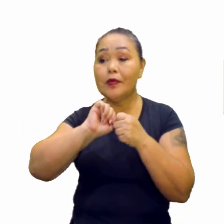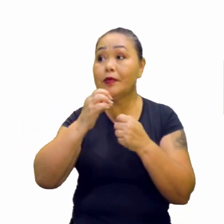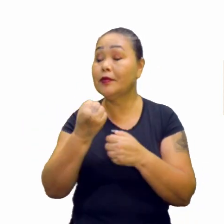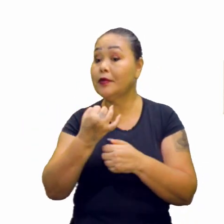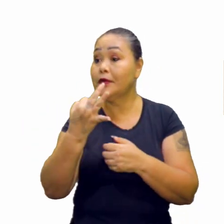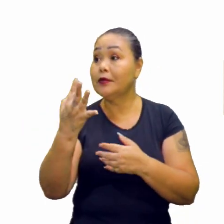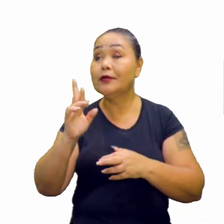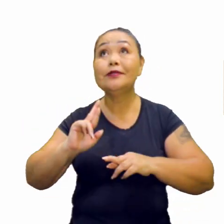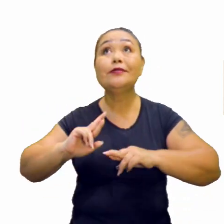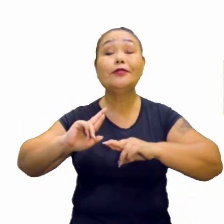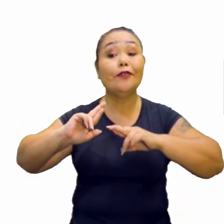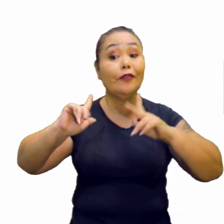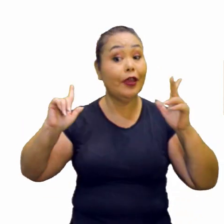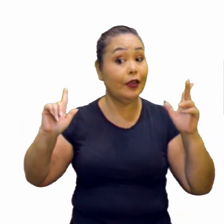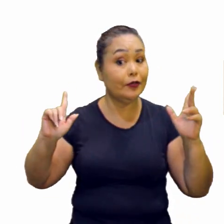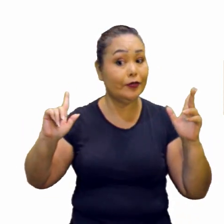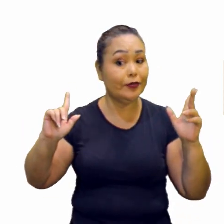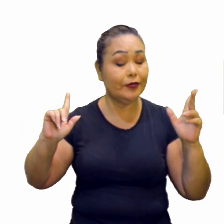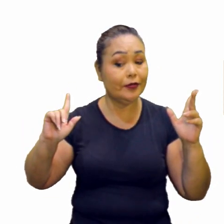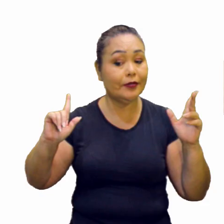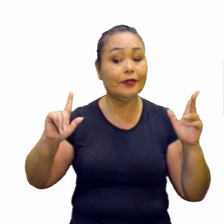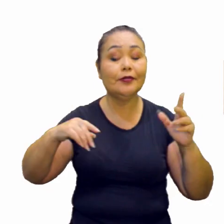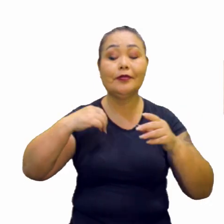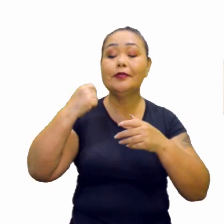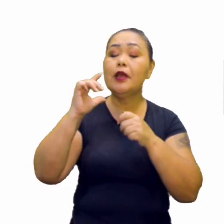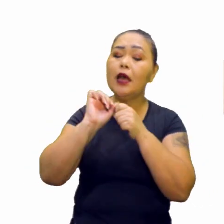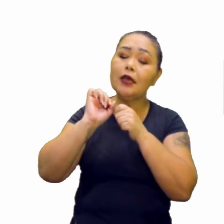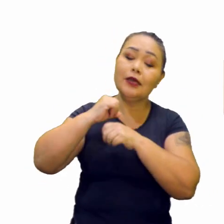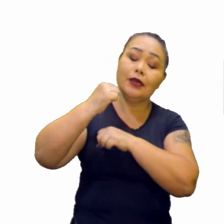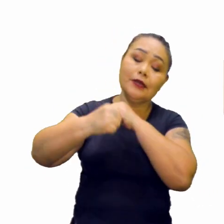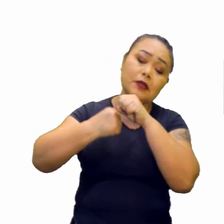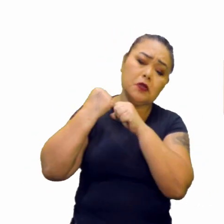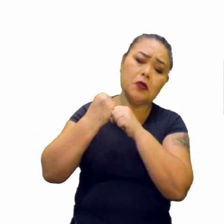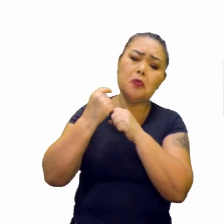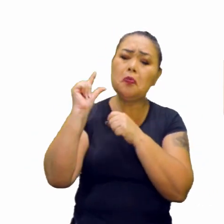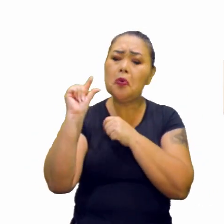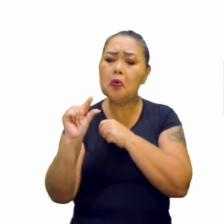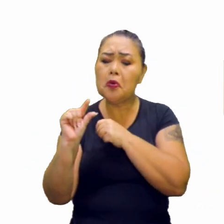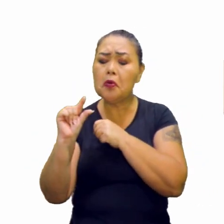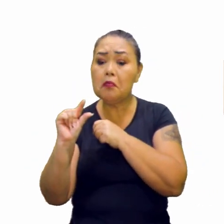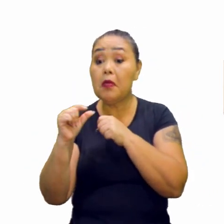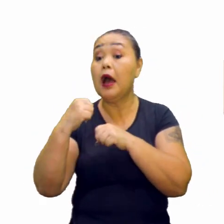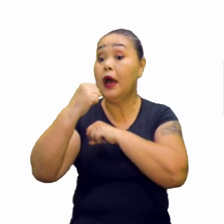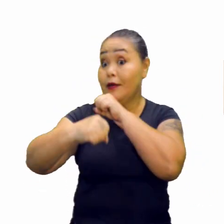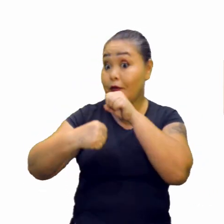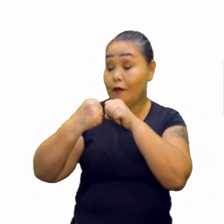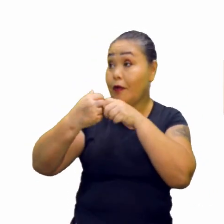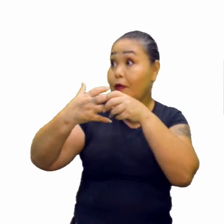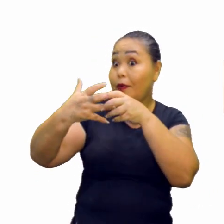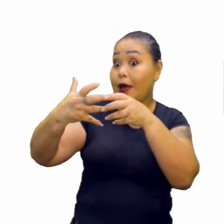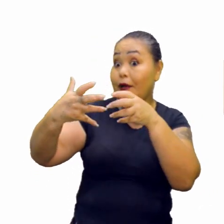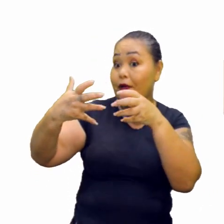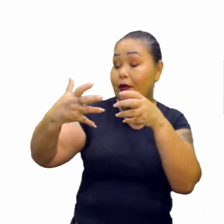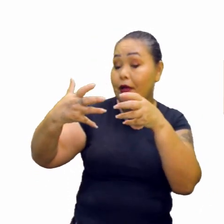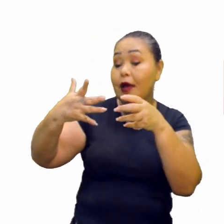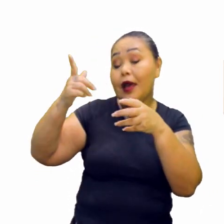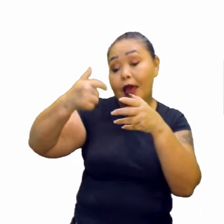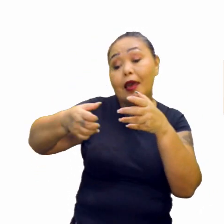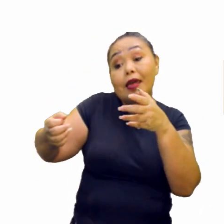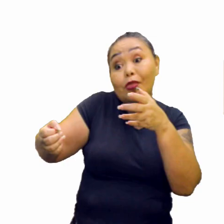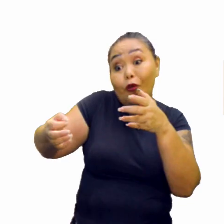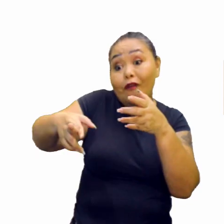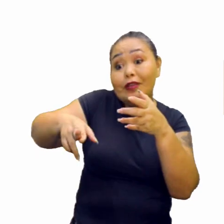diferentes. Esse ano ele deu um pouquinho. Ano que vem ele deu um pouco mais. Isso é uma coisa que é renovação. Agora,